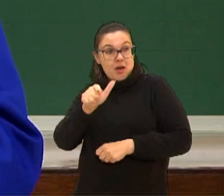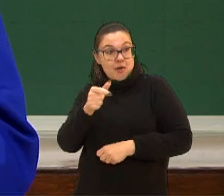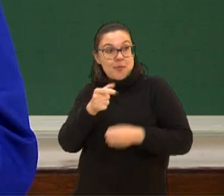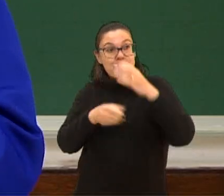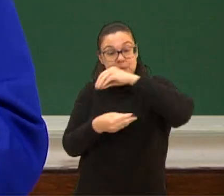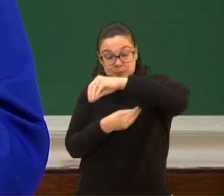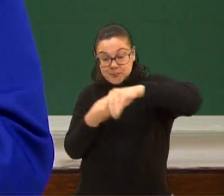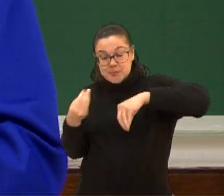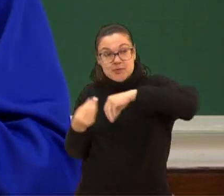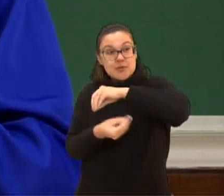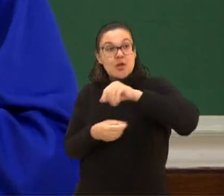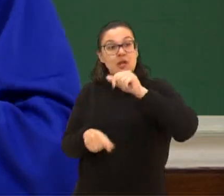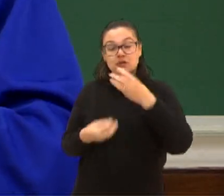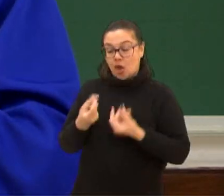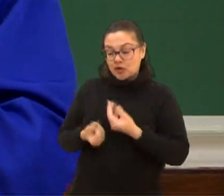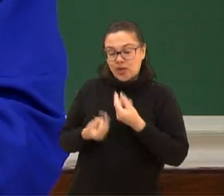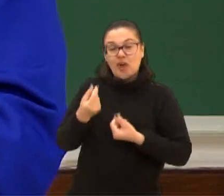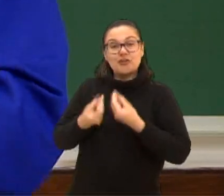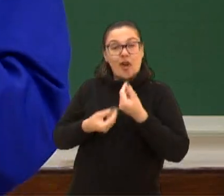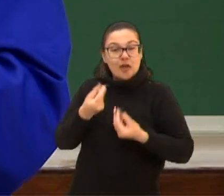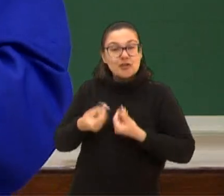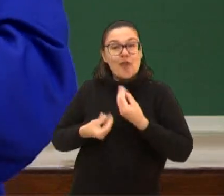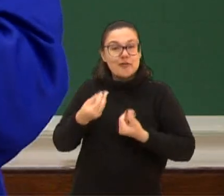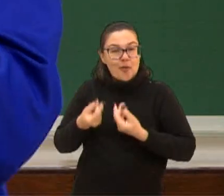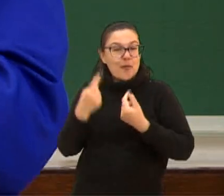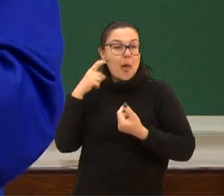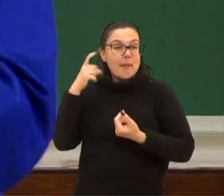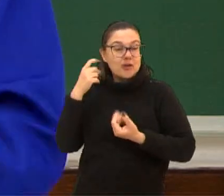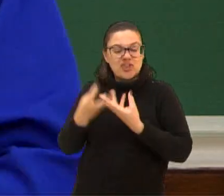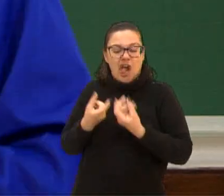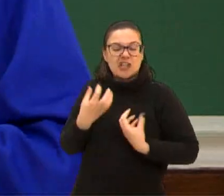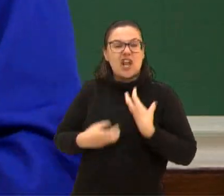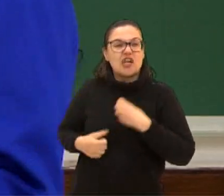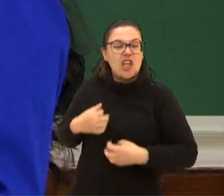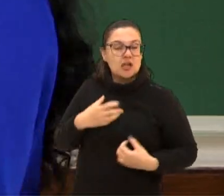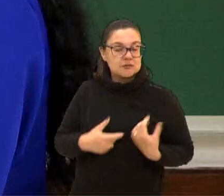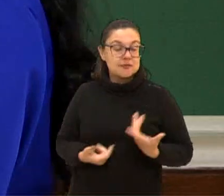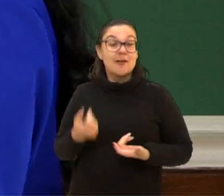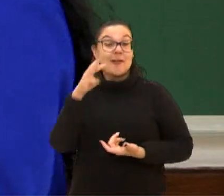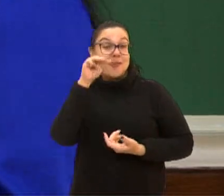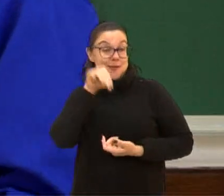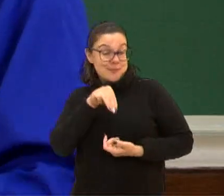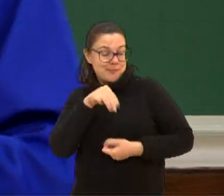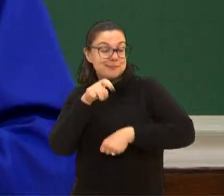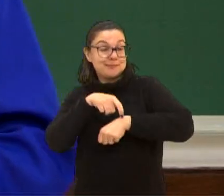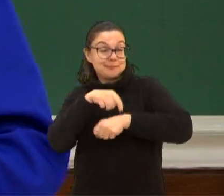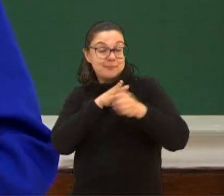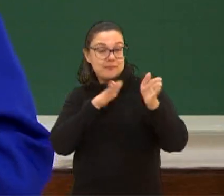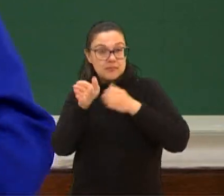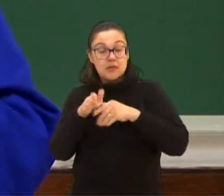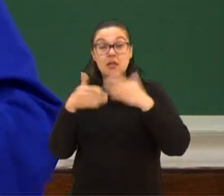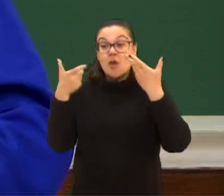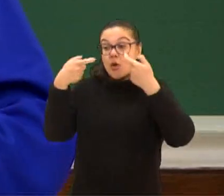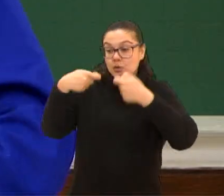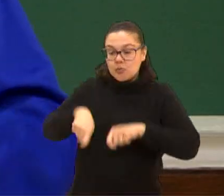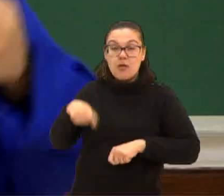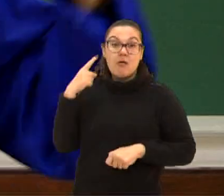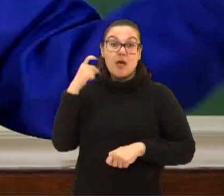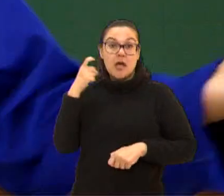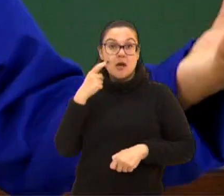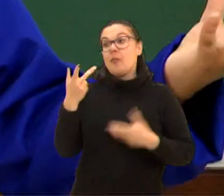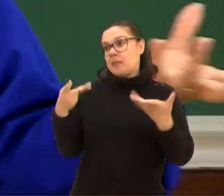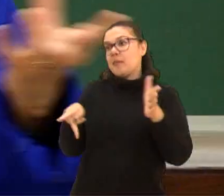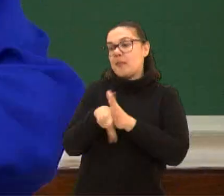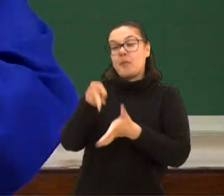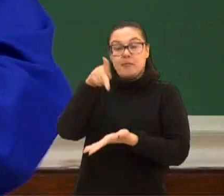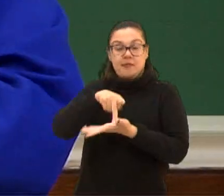e misturou e ele teve esse efeito das formigas, né? Muito bom. Pelos 3 minutos. Então, não necessariamente que é um som igual